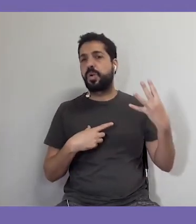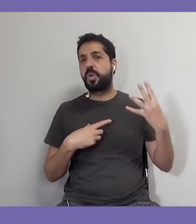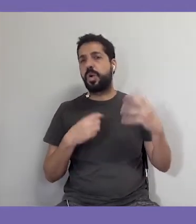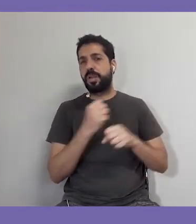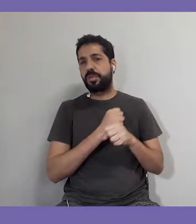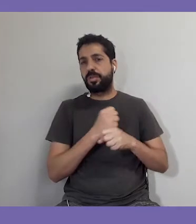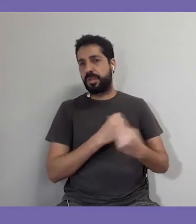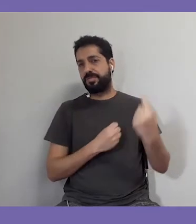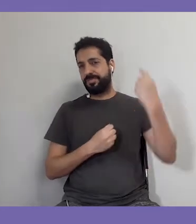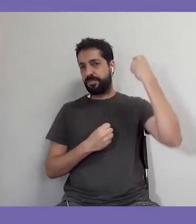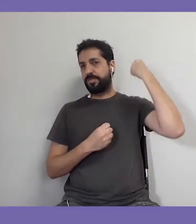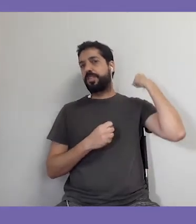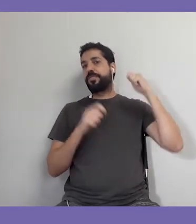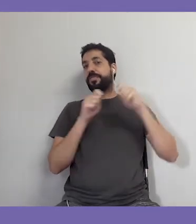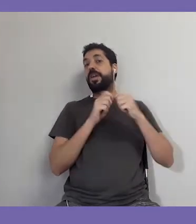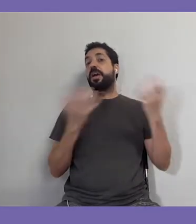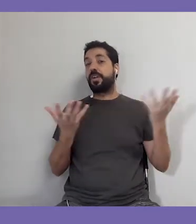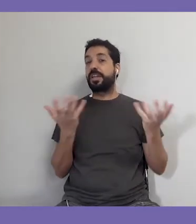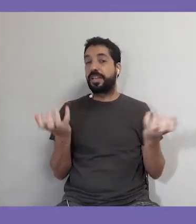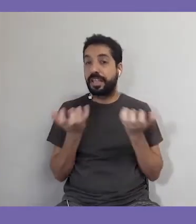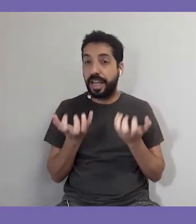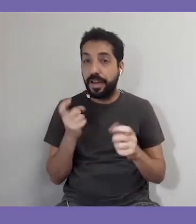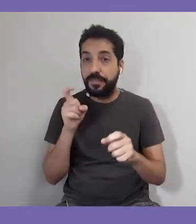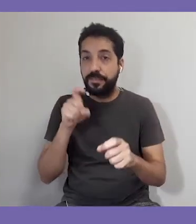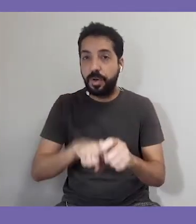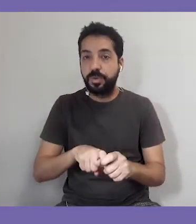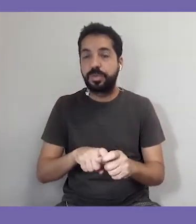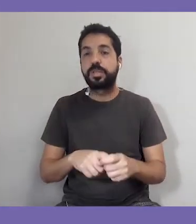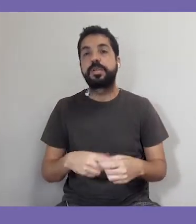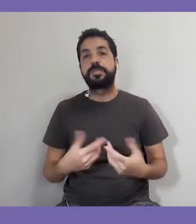De uns 4 anos atrás, a gente quer retomar esse projeto.